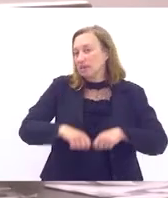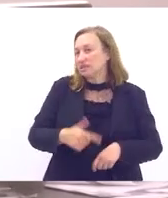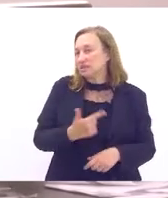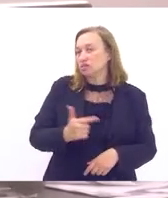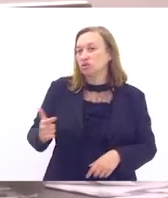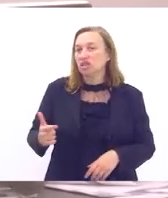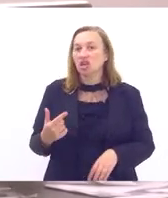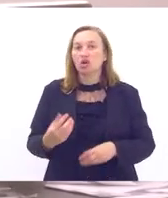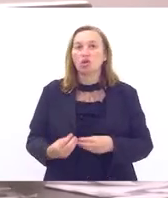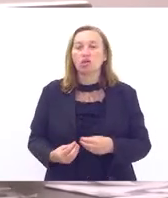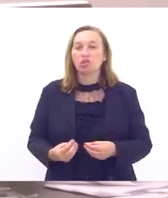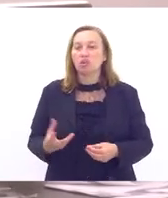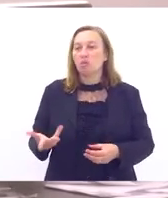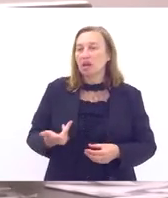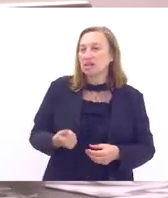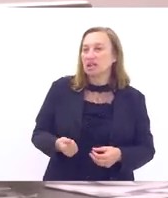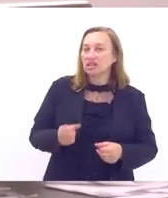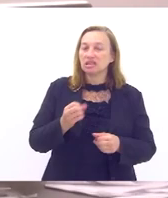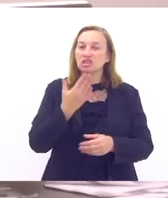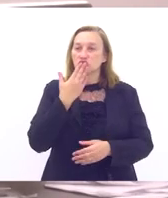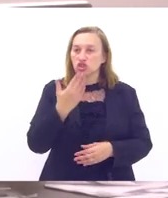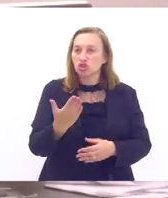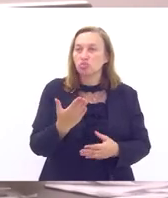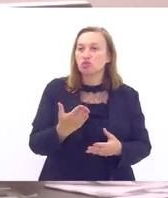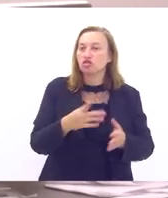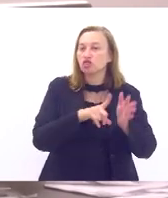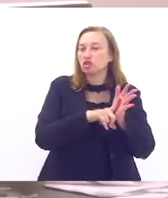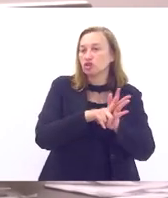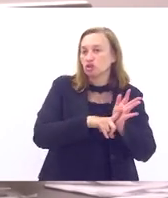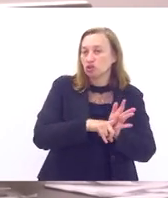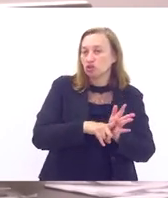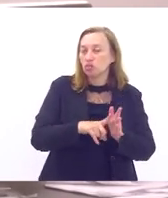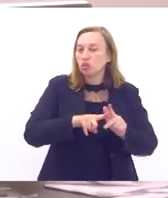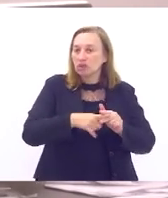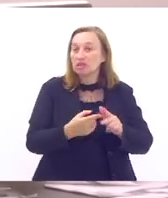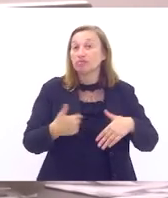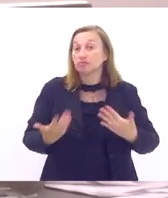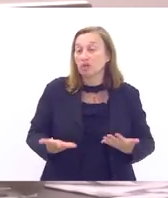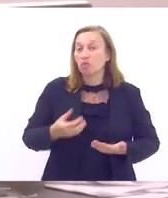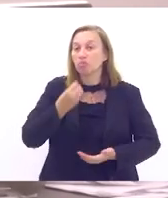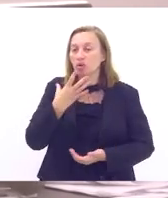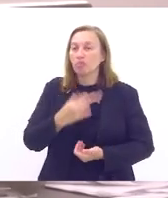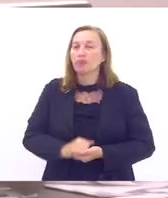nem condições de fazer esse tipo de ajuste. Bom,